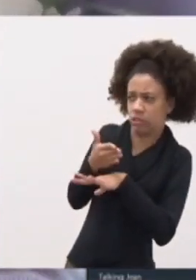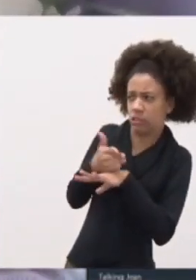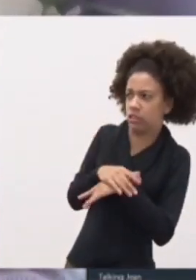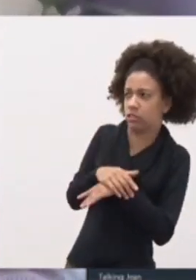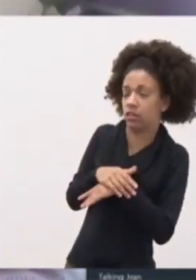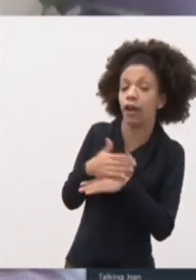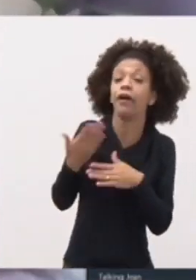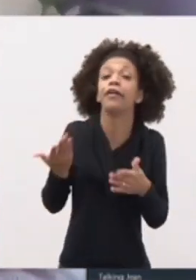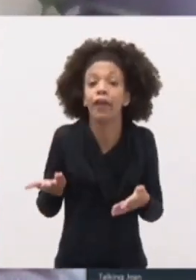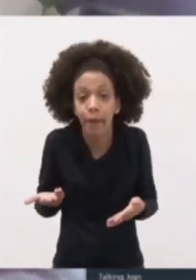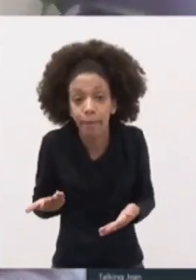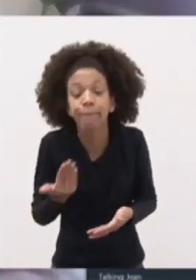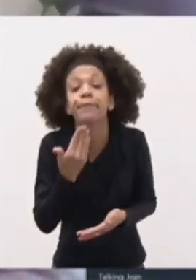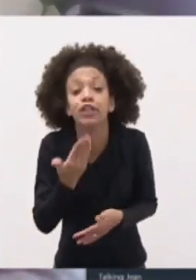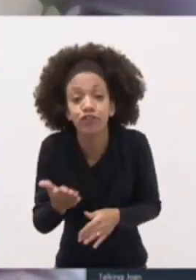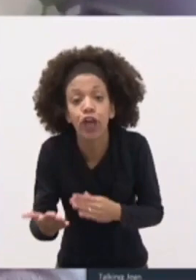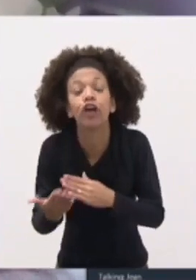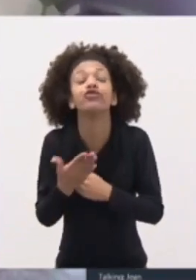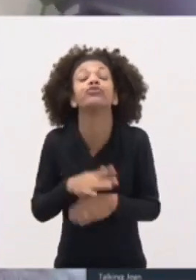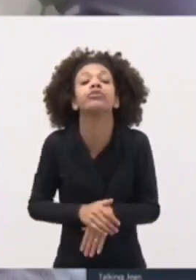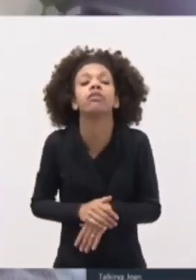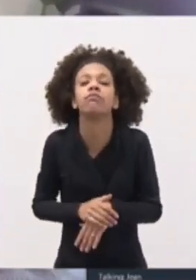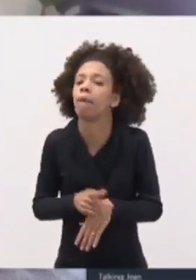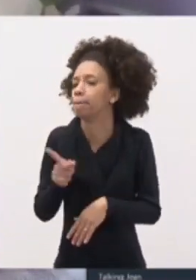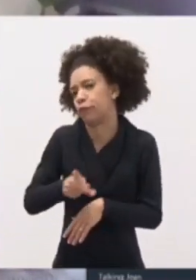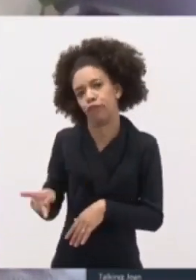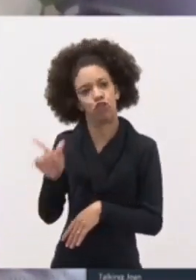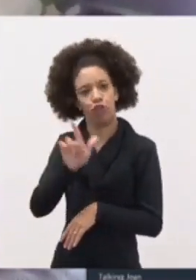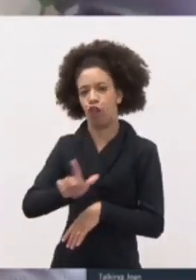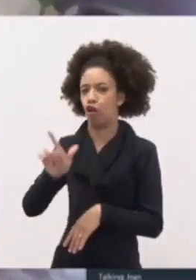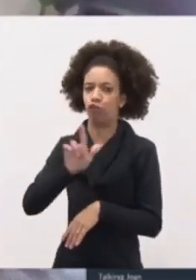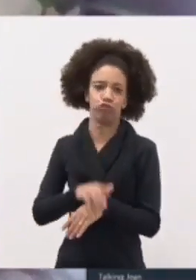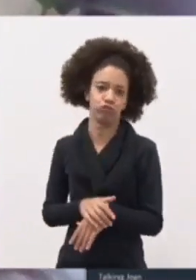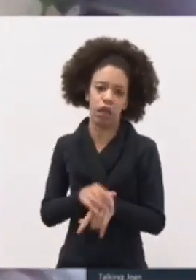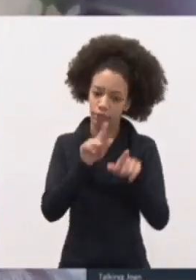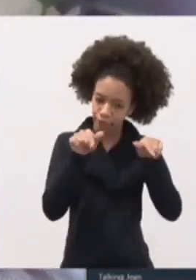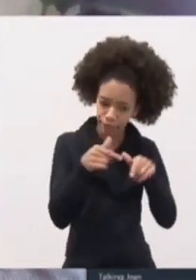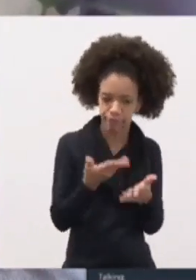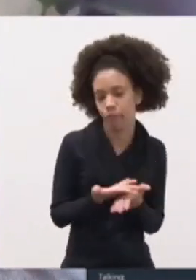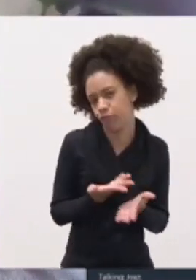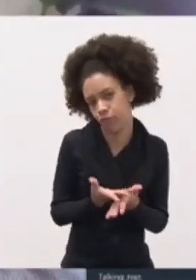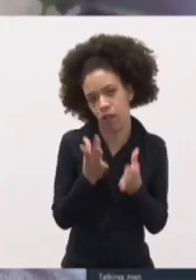eles vão pedir ajuda? Para o professor, é lógico, né? O professor que está em sala de aula, é ele que,